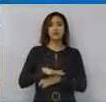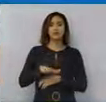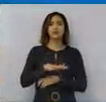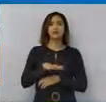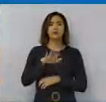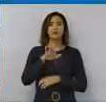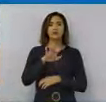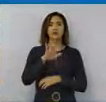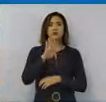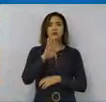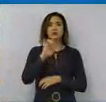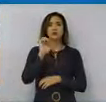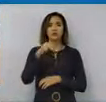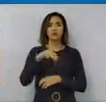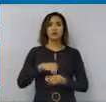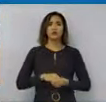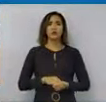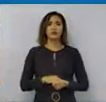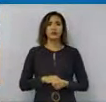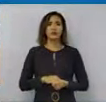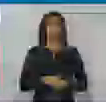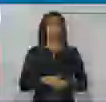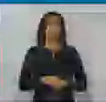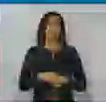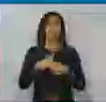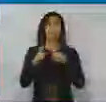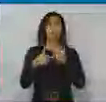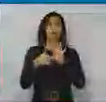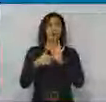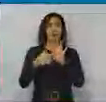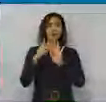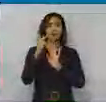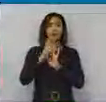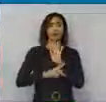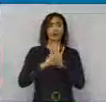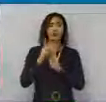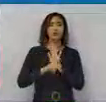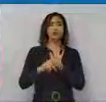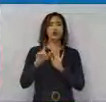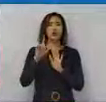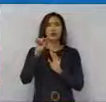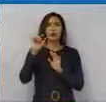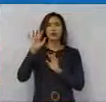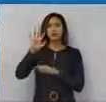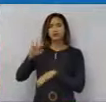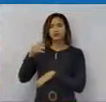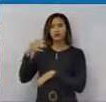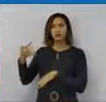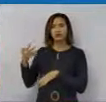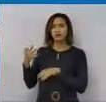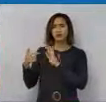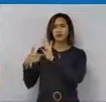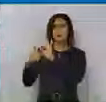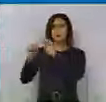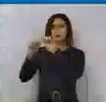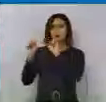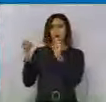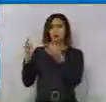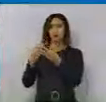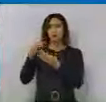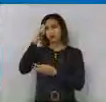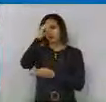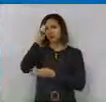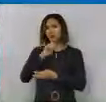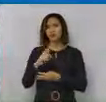BID. Para os projetos da mostra, vocês estão vendo uma pequena tabela atrás de mim, onde foram analisados